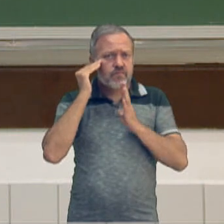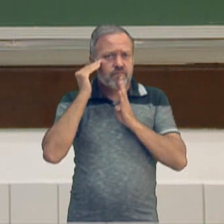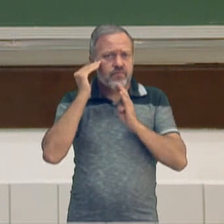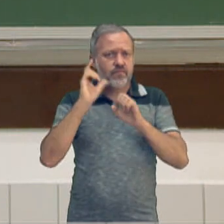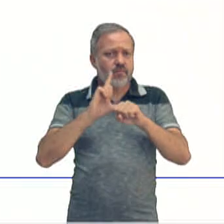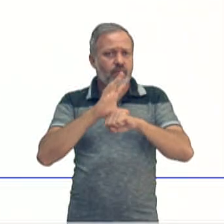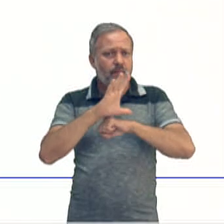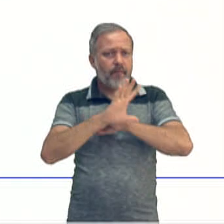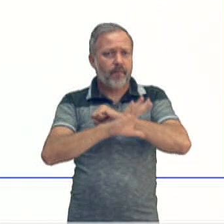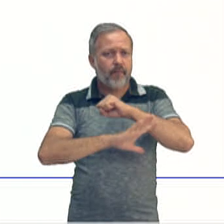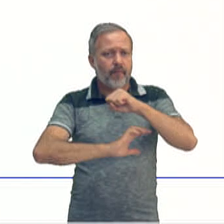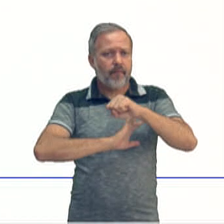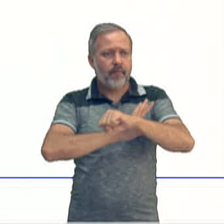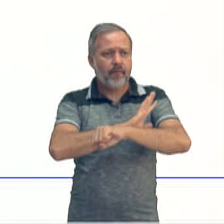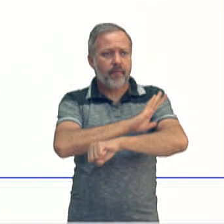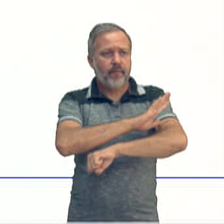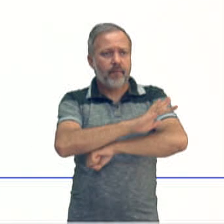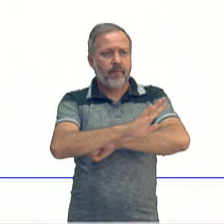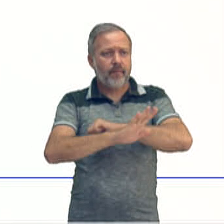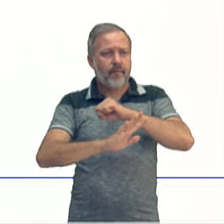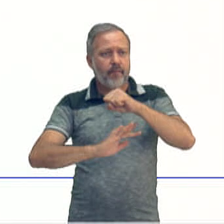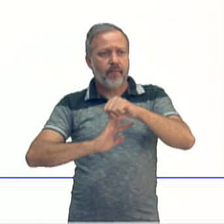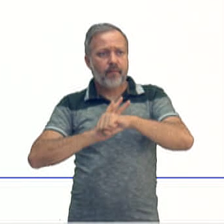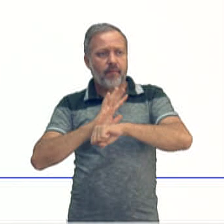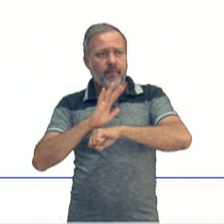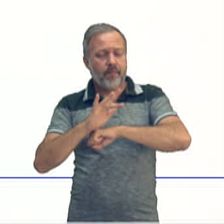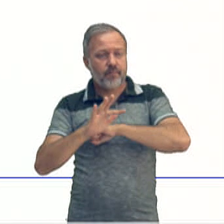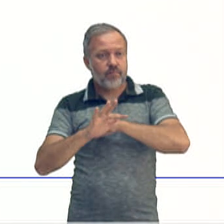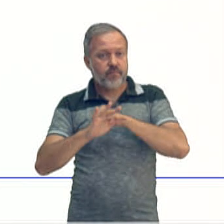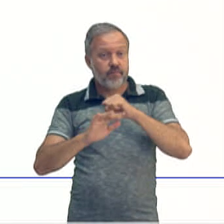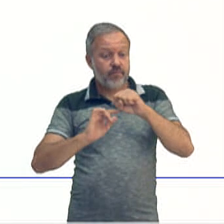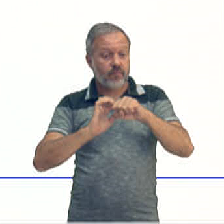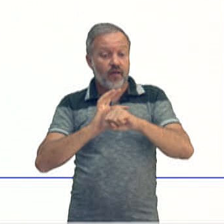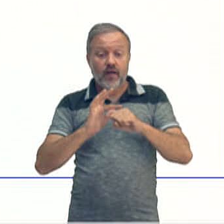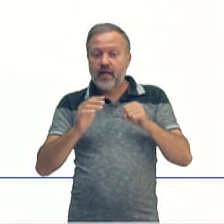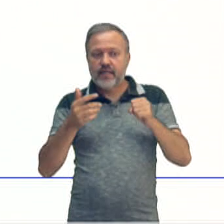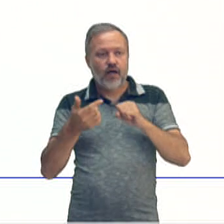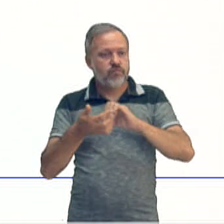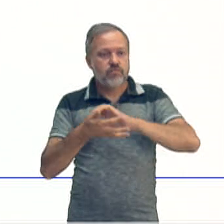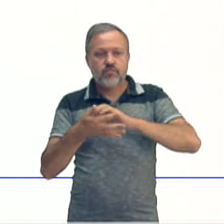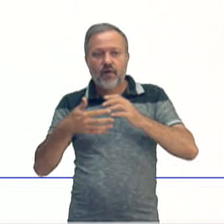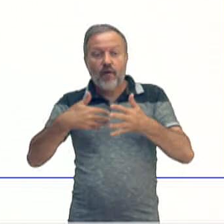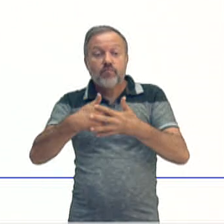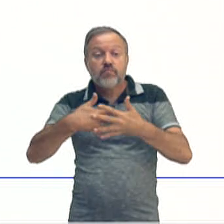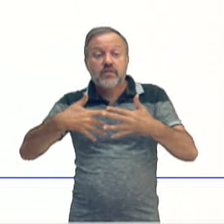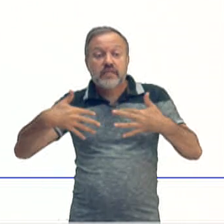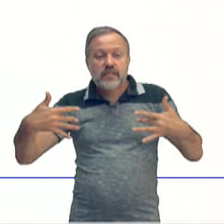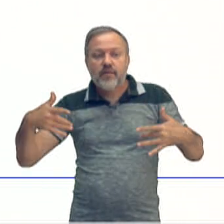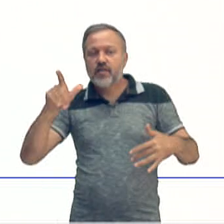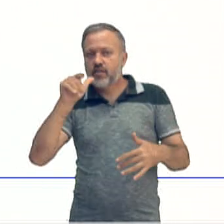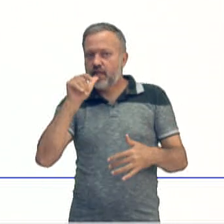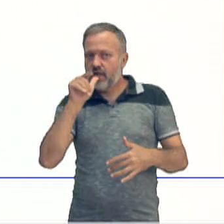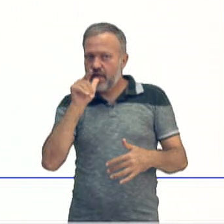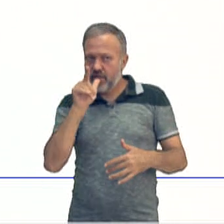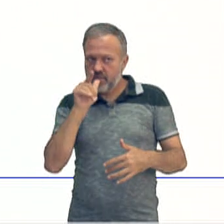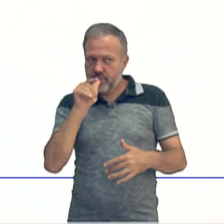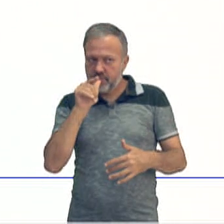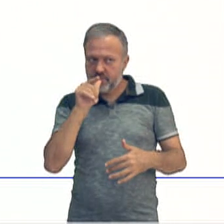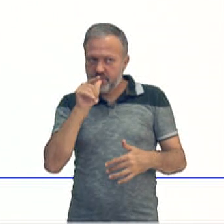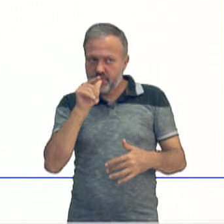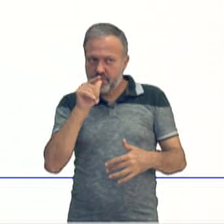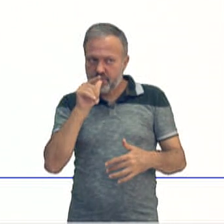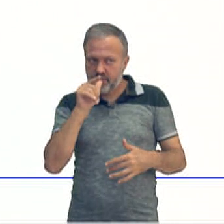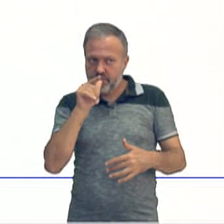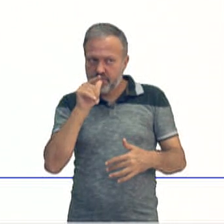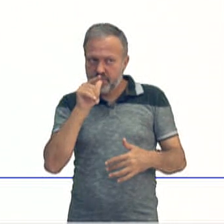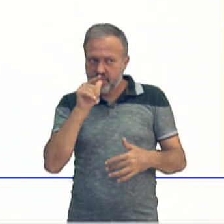lipídios. Os lipídios são substâncias insolúveis em água e solúveis em solventes orgânicos que desempenham diversas funções